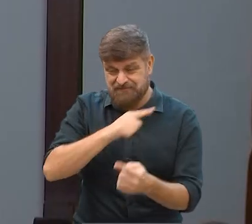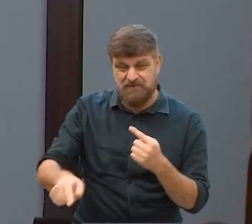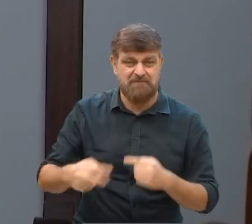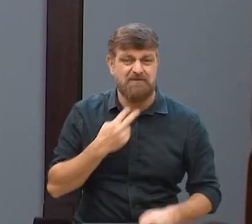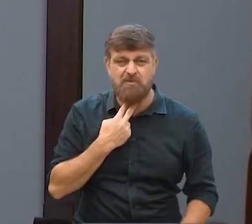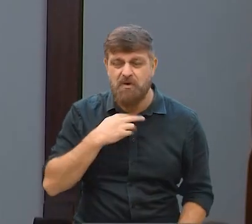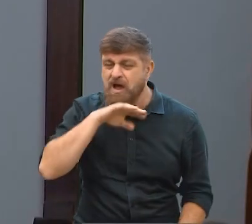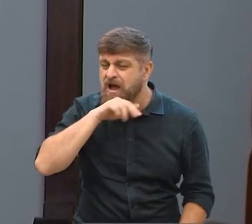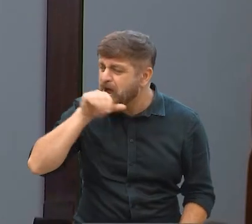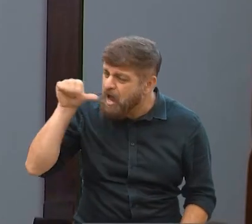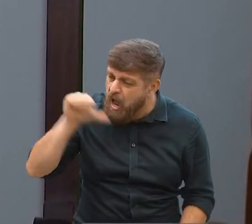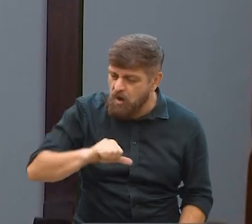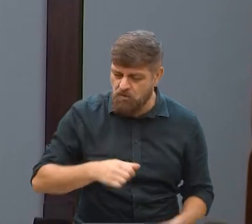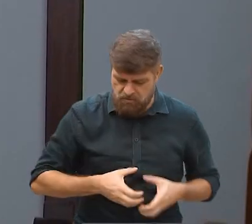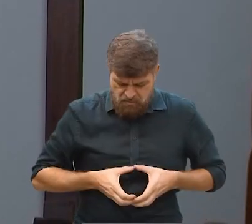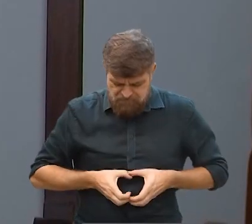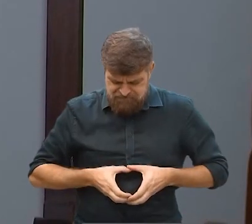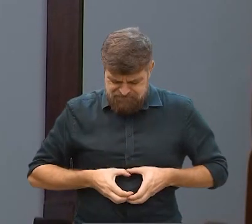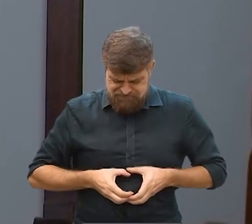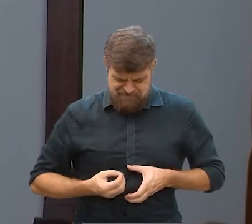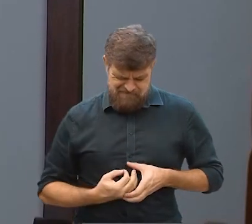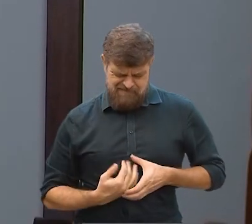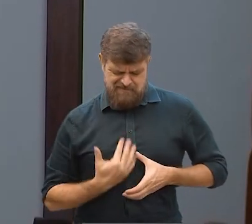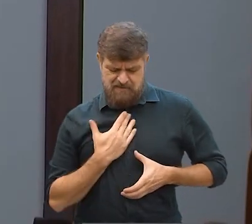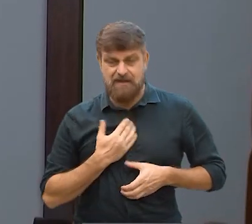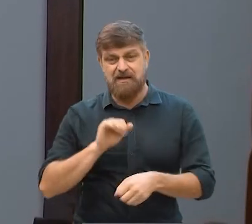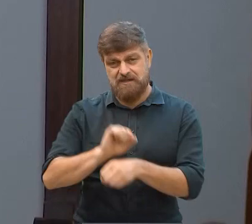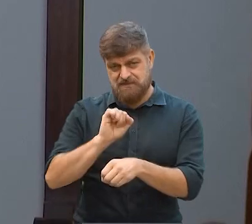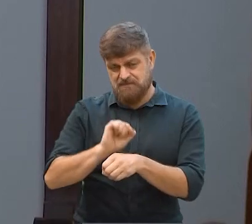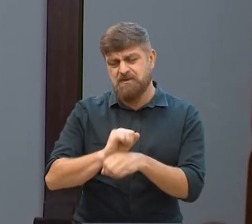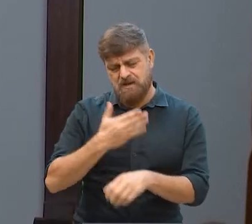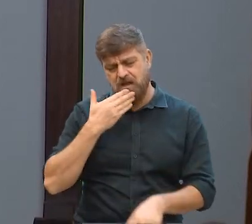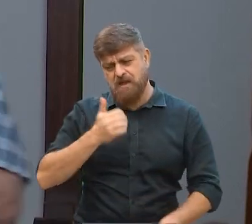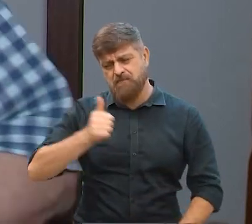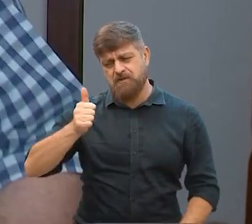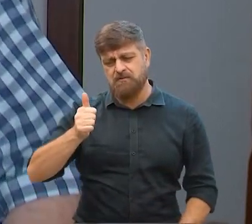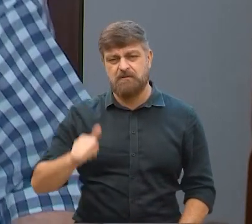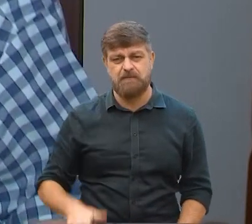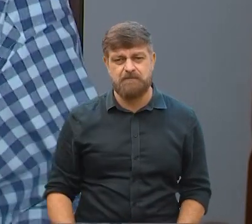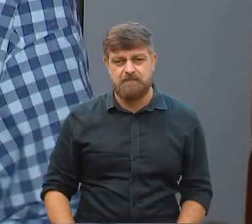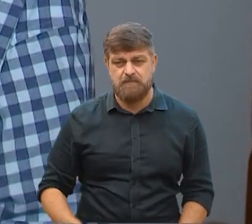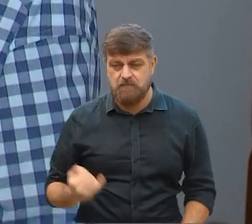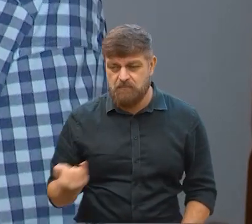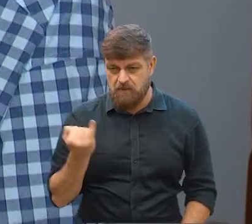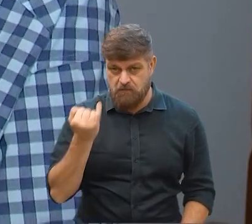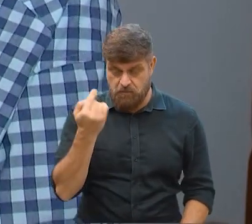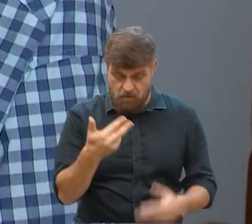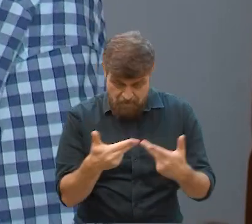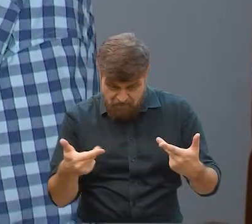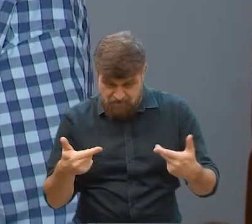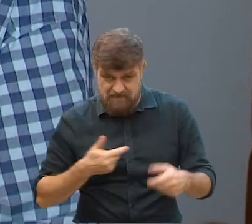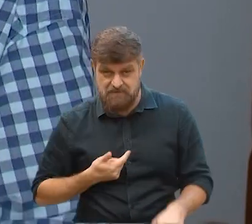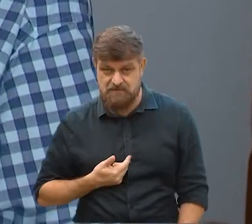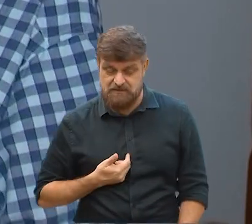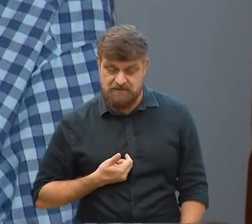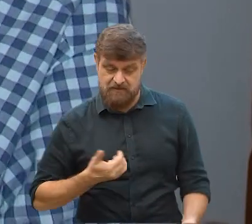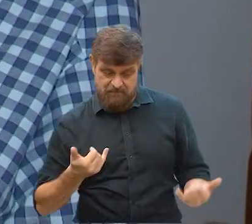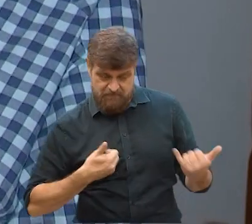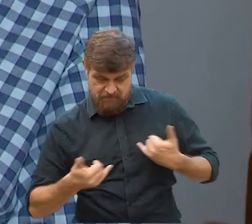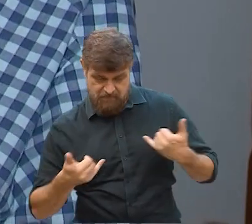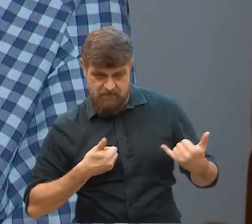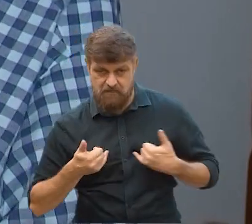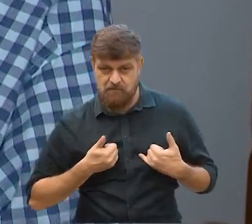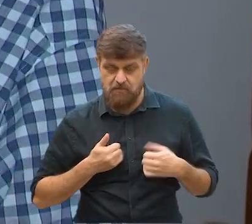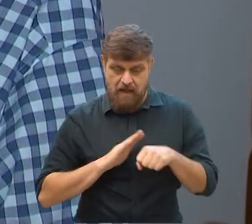é permitido, não é bom para o estômago. Se puder esperar, é melhor. Uma coisa importante que você tocou agora, falando de chegar à